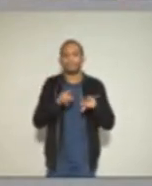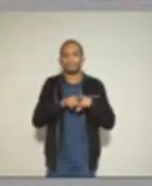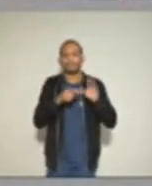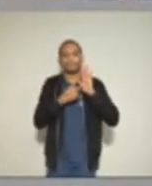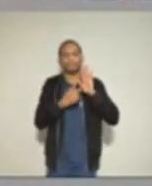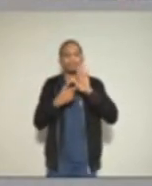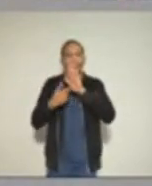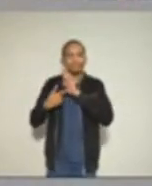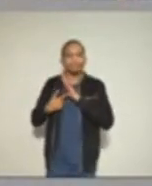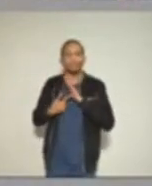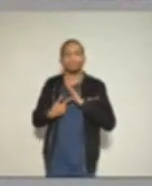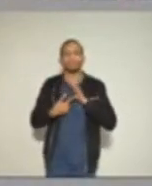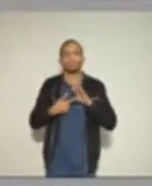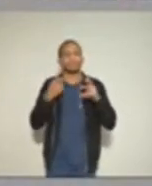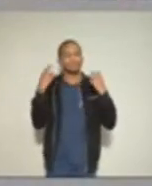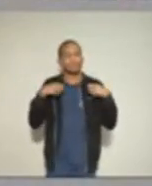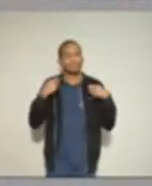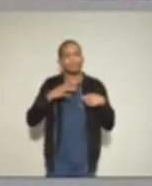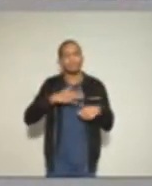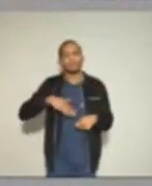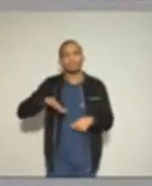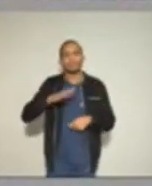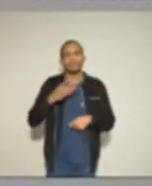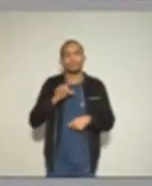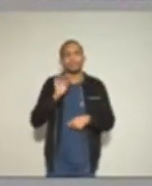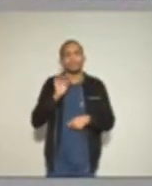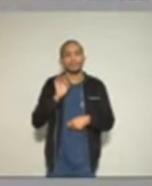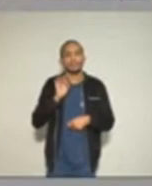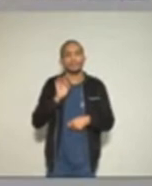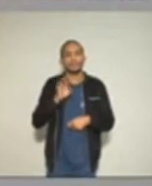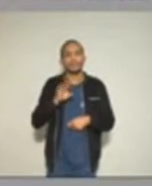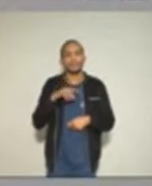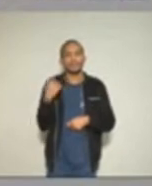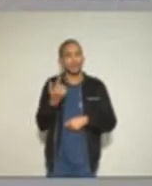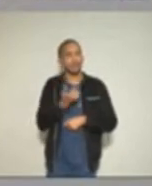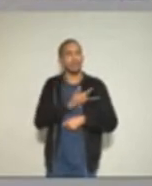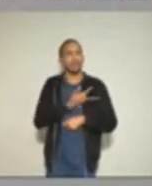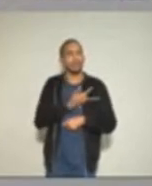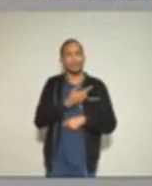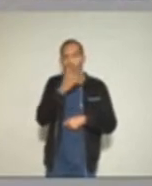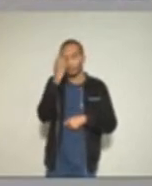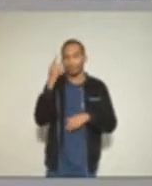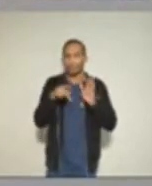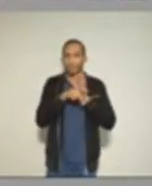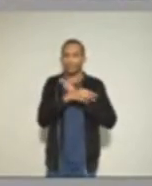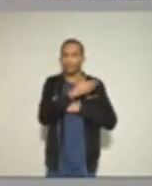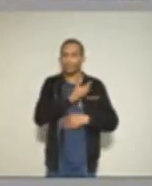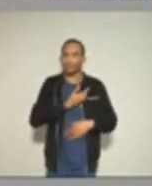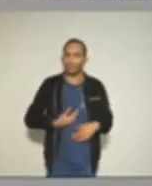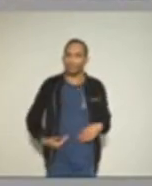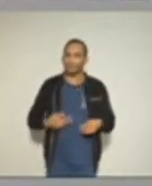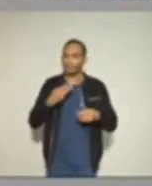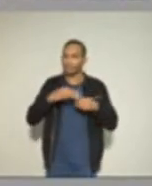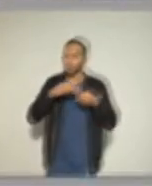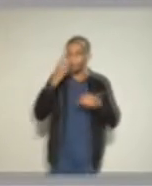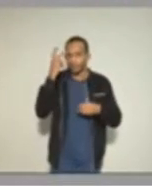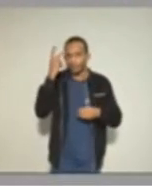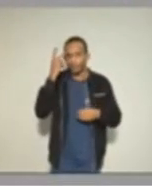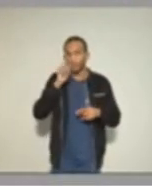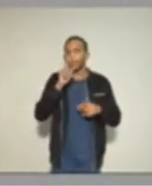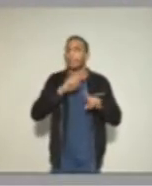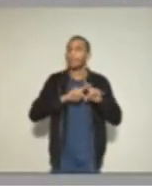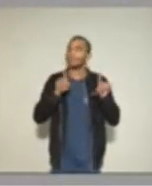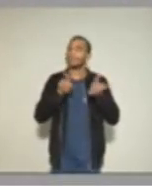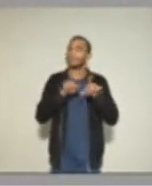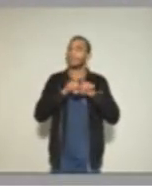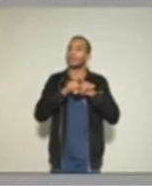exposição tão necessária, não só para nós mesmos, do governo do município de São Paulo, mas